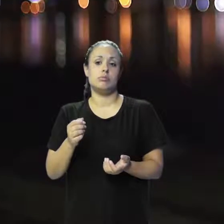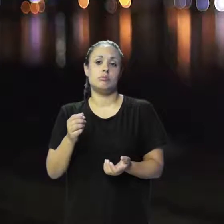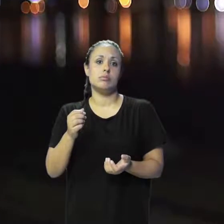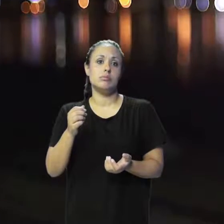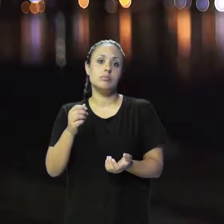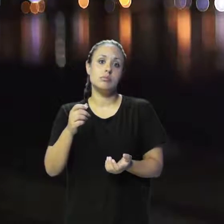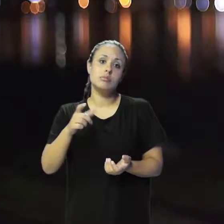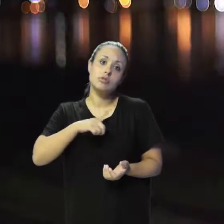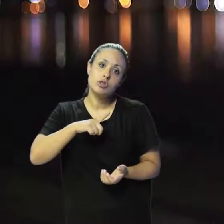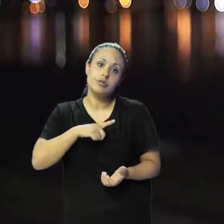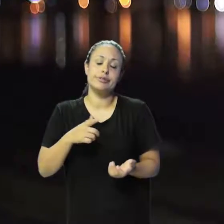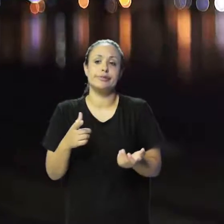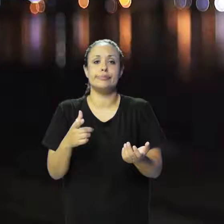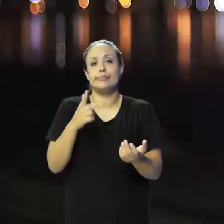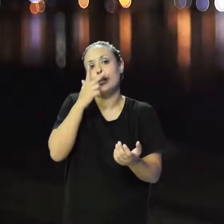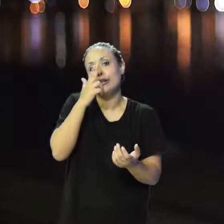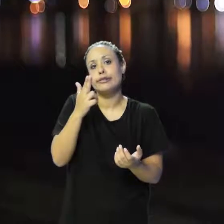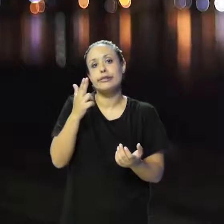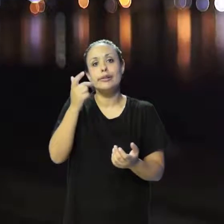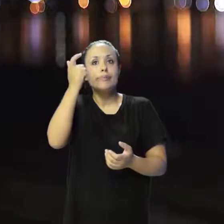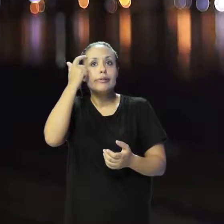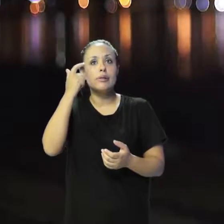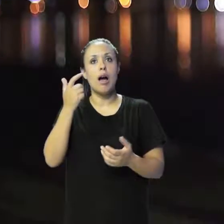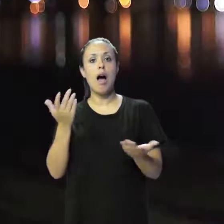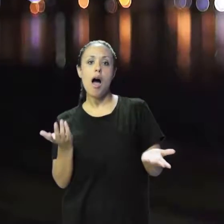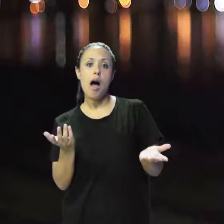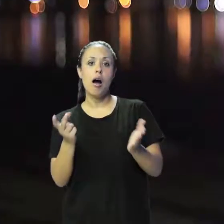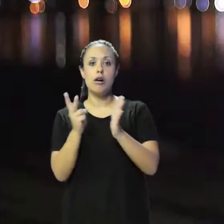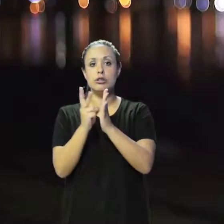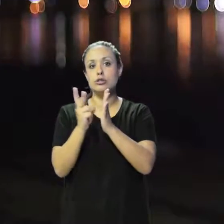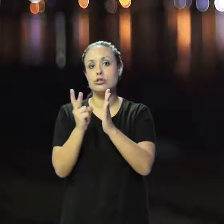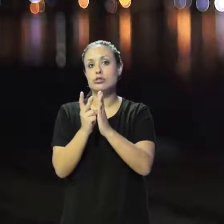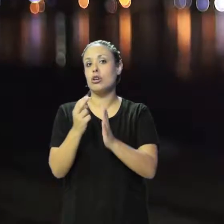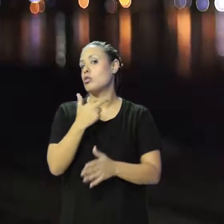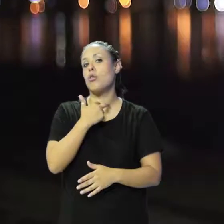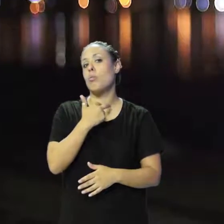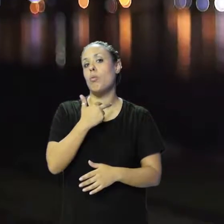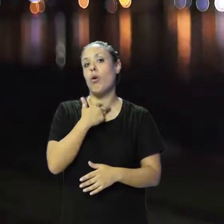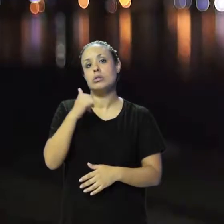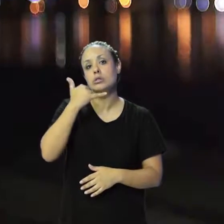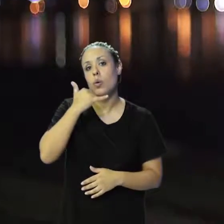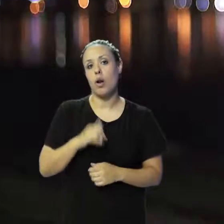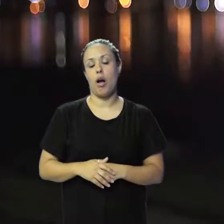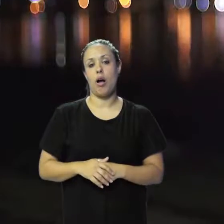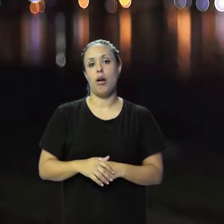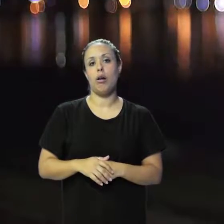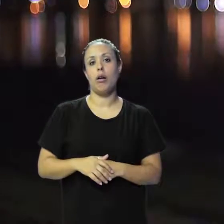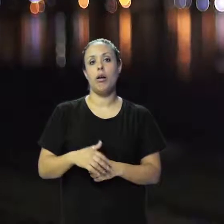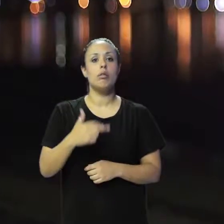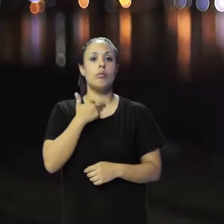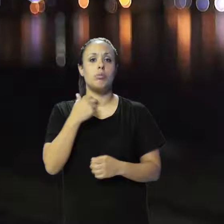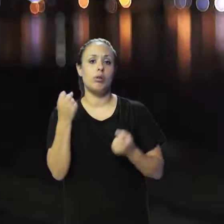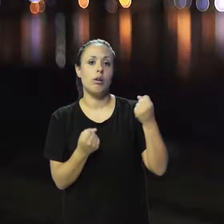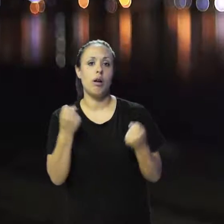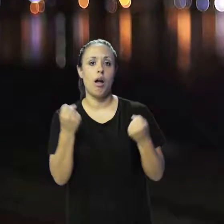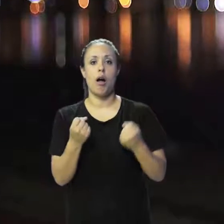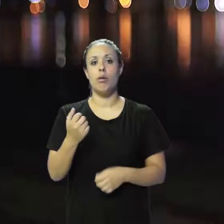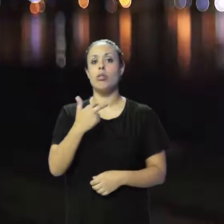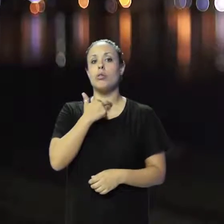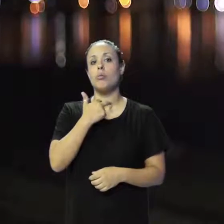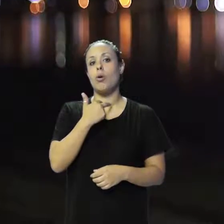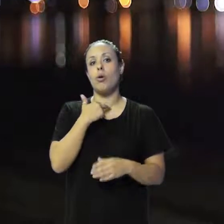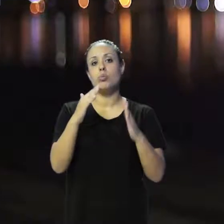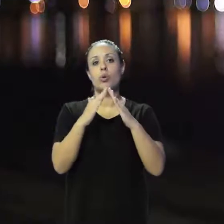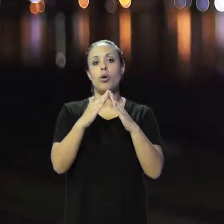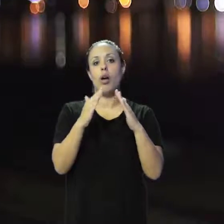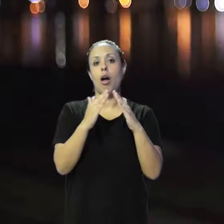Existe essa concepção de que indígena não pode morar fora da comunidade, indígena não pode ter celular, indígena não pode ter carro,